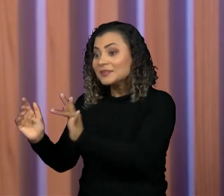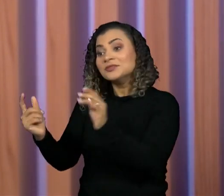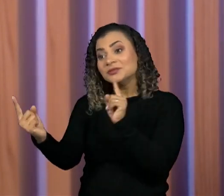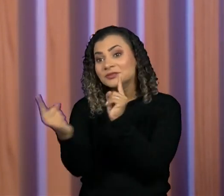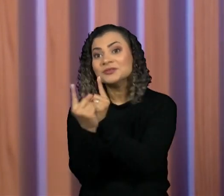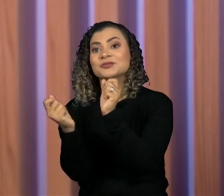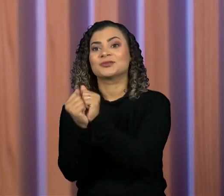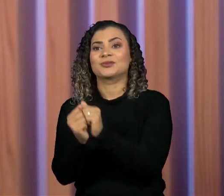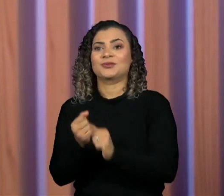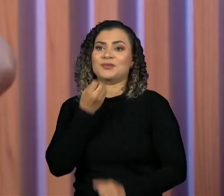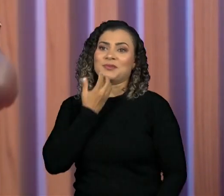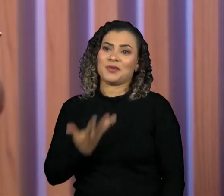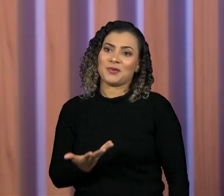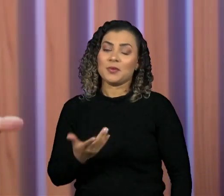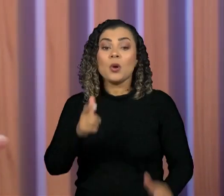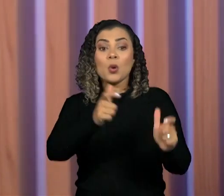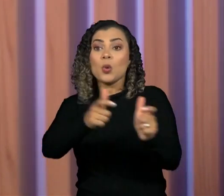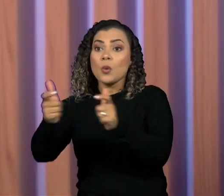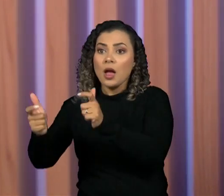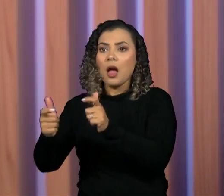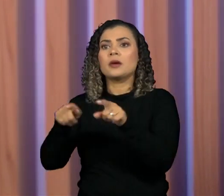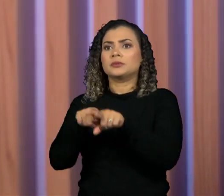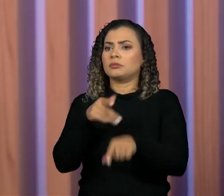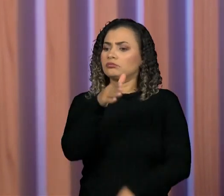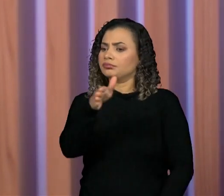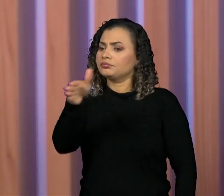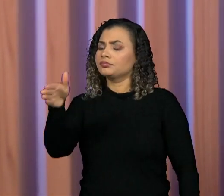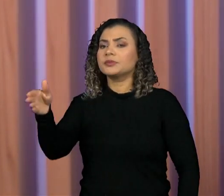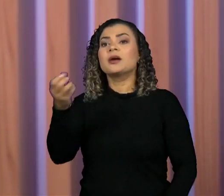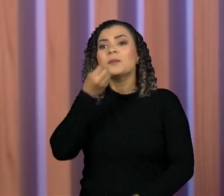Ir para lugares e situações que